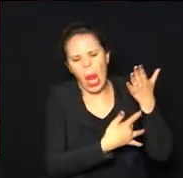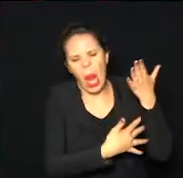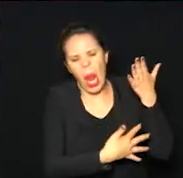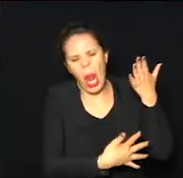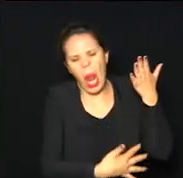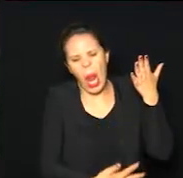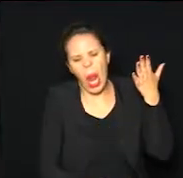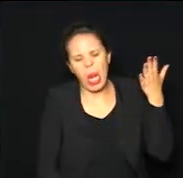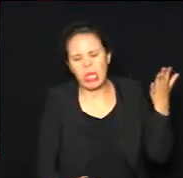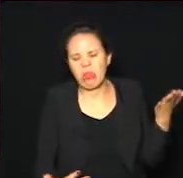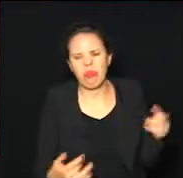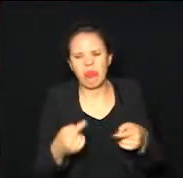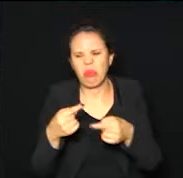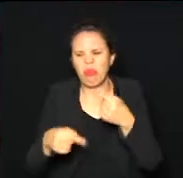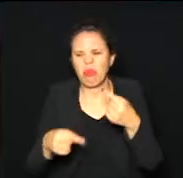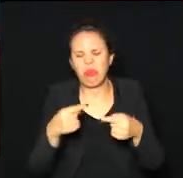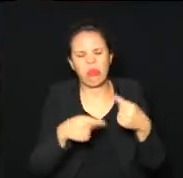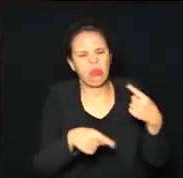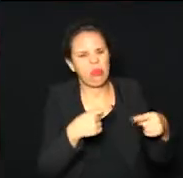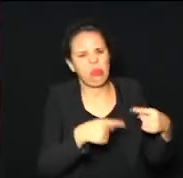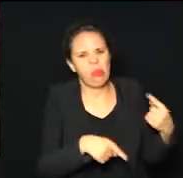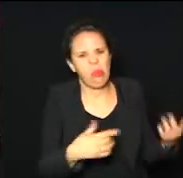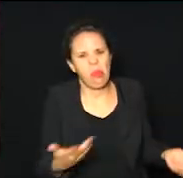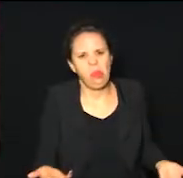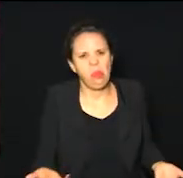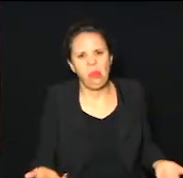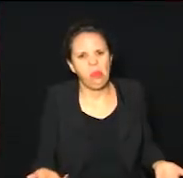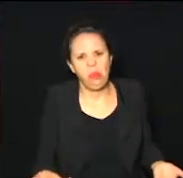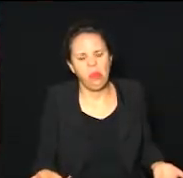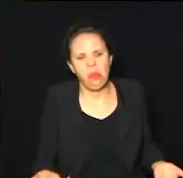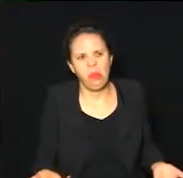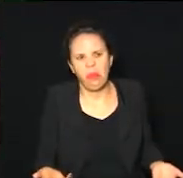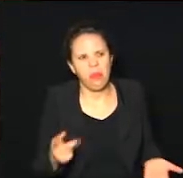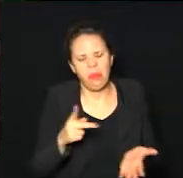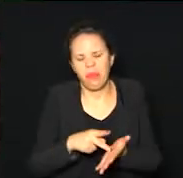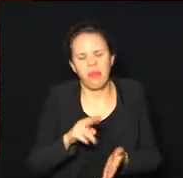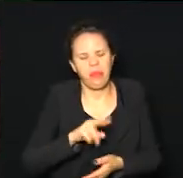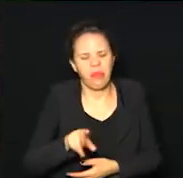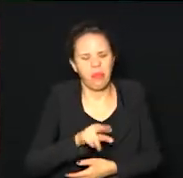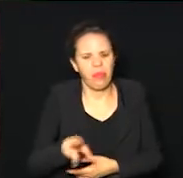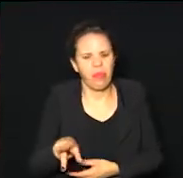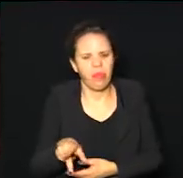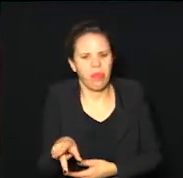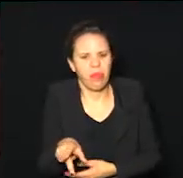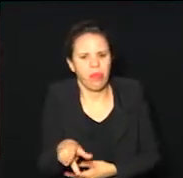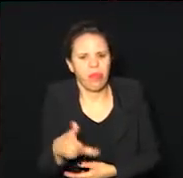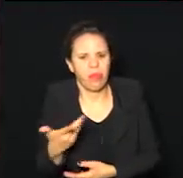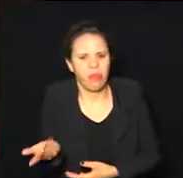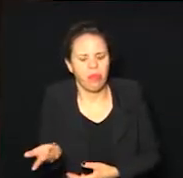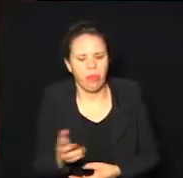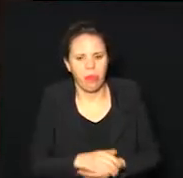há coisas que não têm sentido, que não serão verdadeiras,